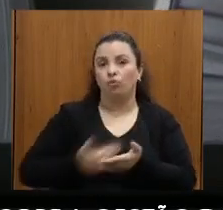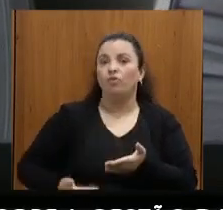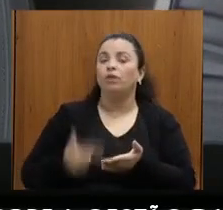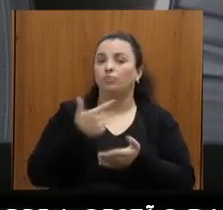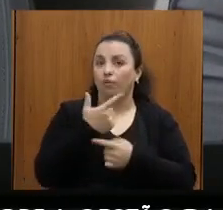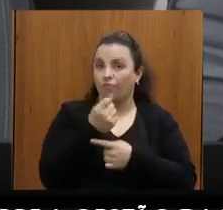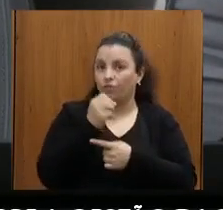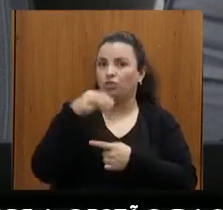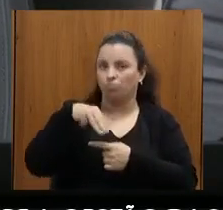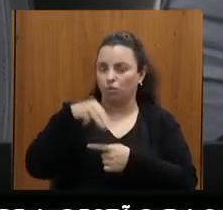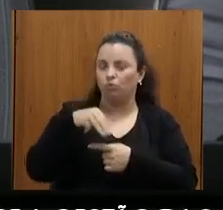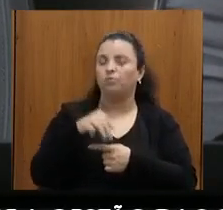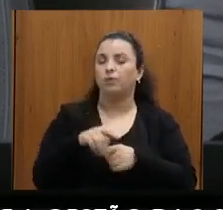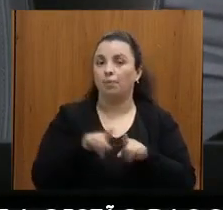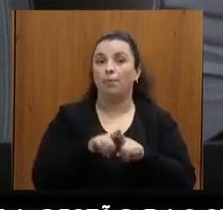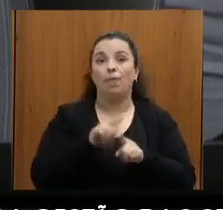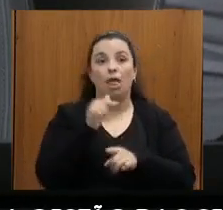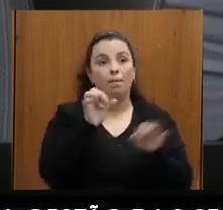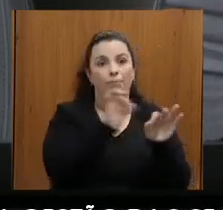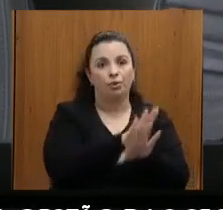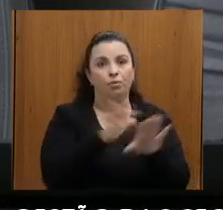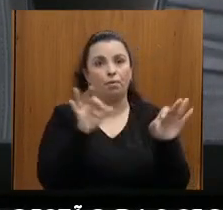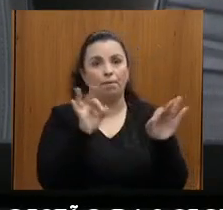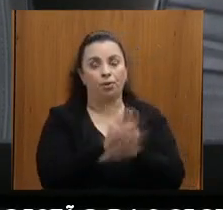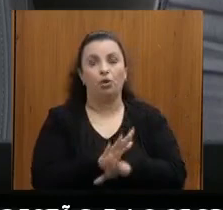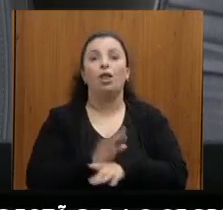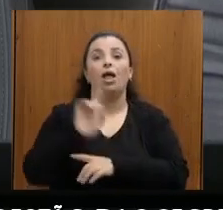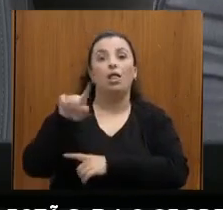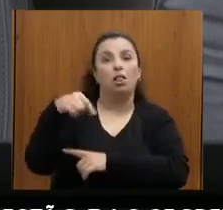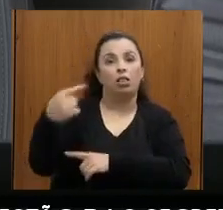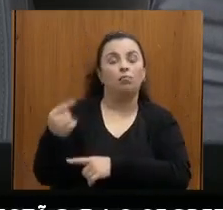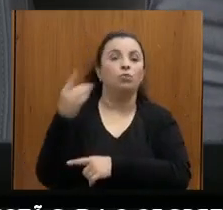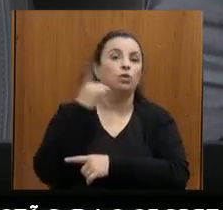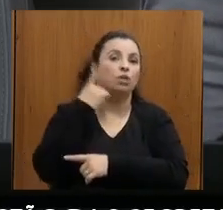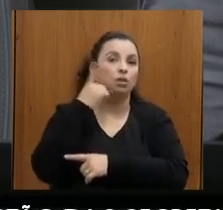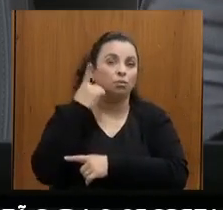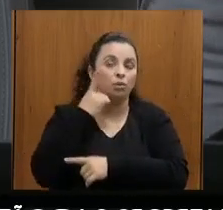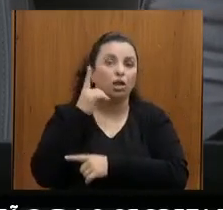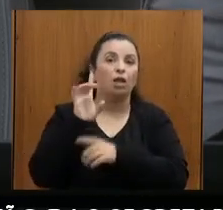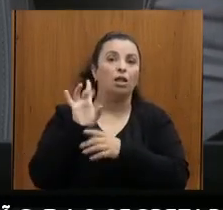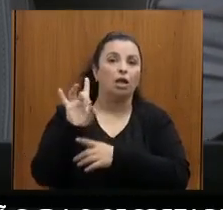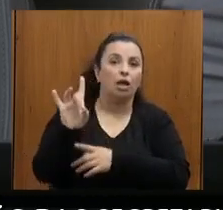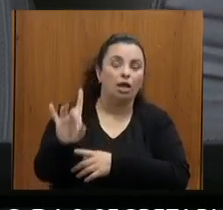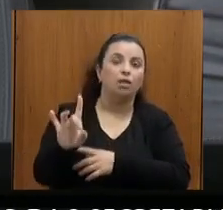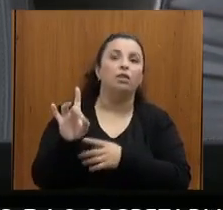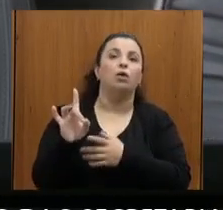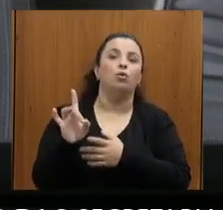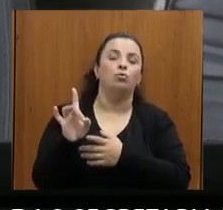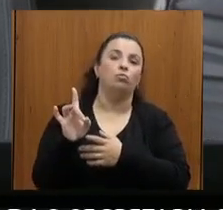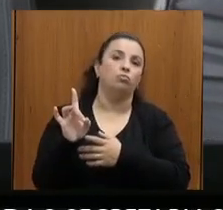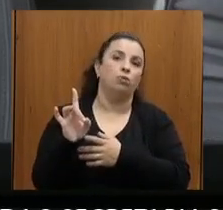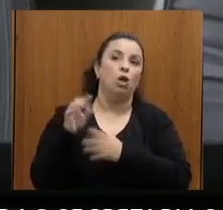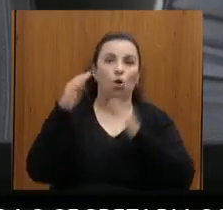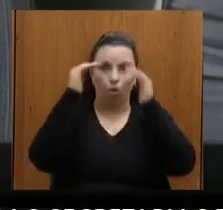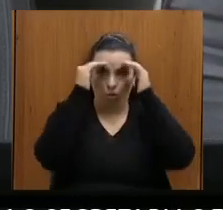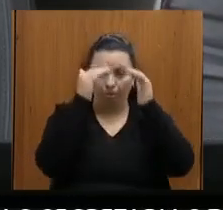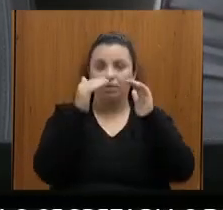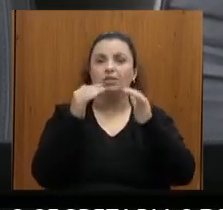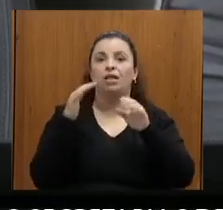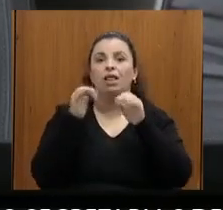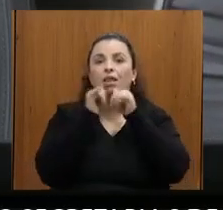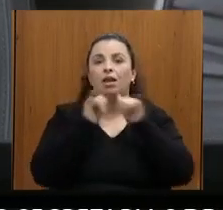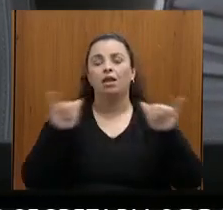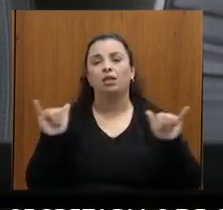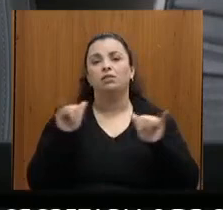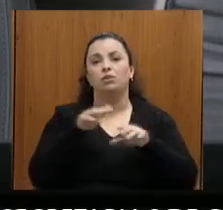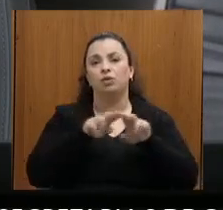Na sequência, será concedida a palavra aos deputados e aos deputados os termos da declaração da mesa nº 2